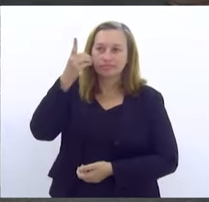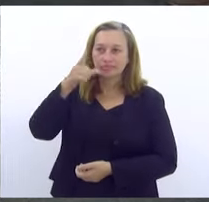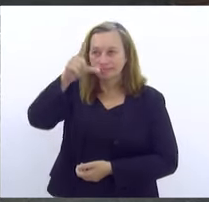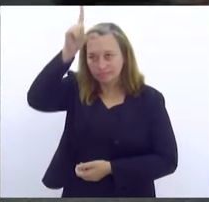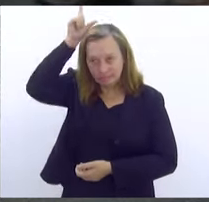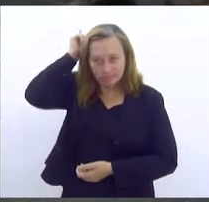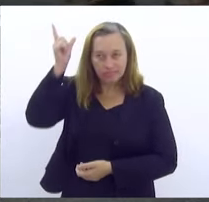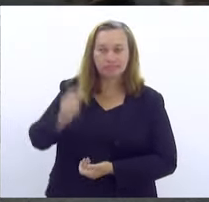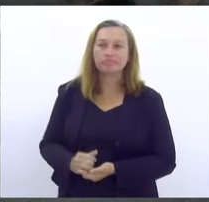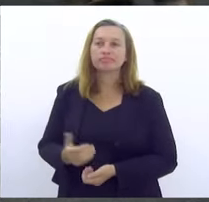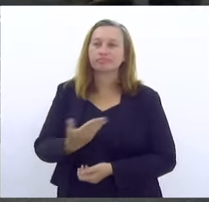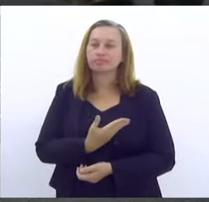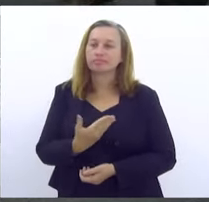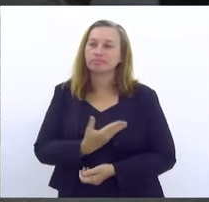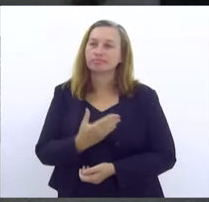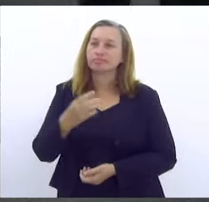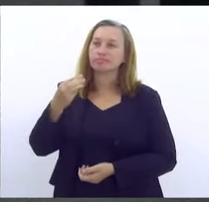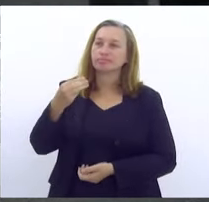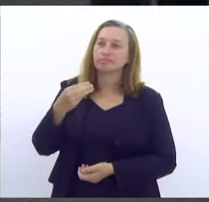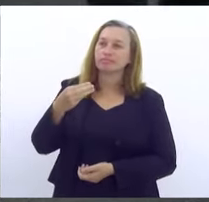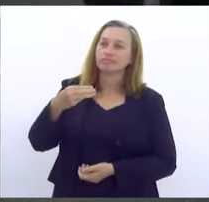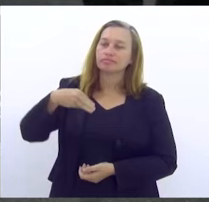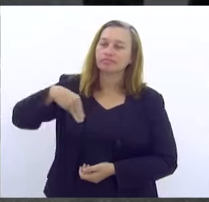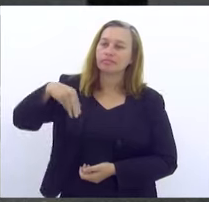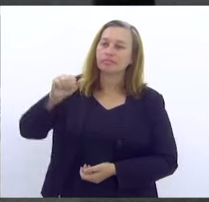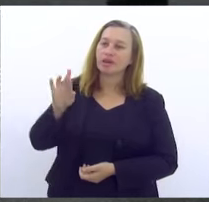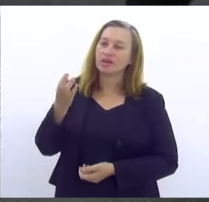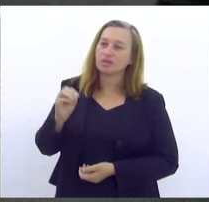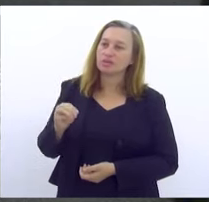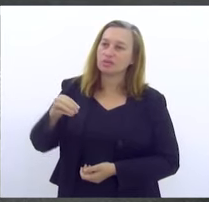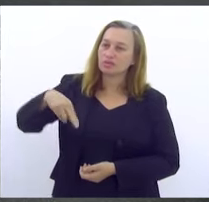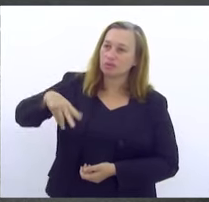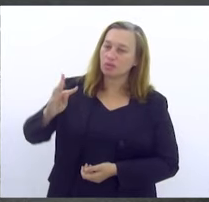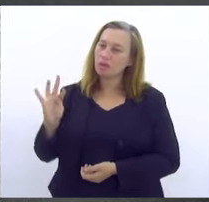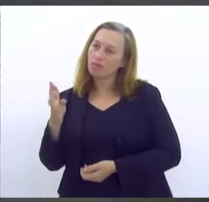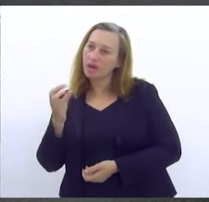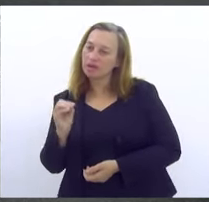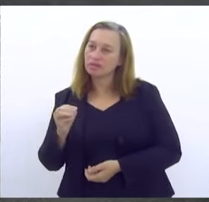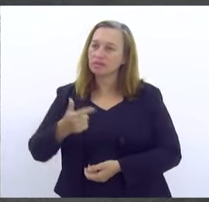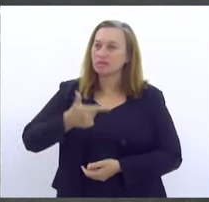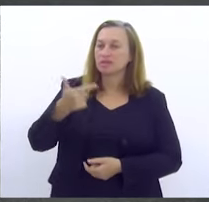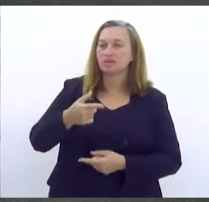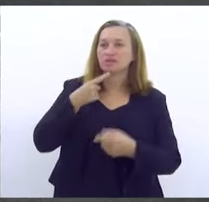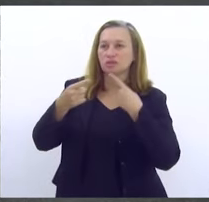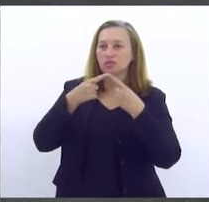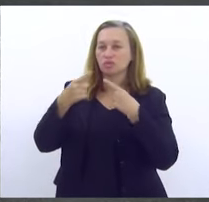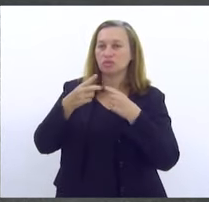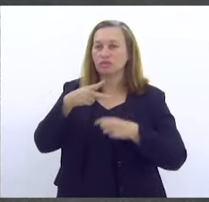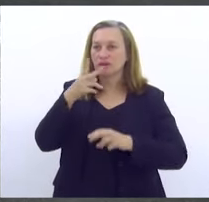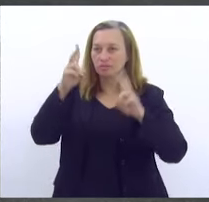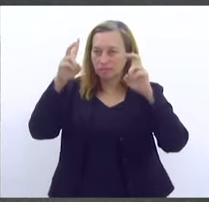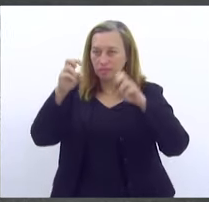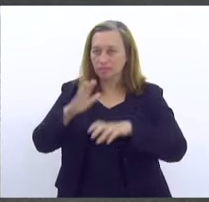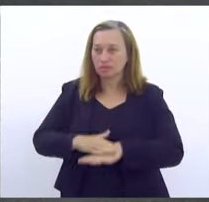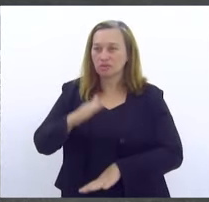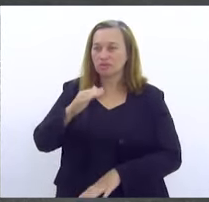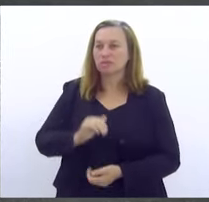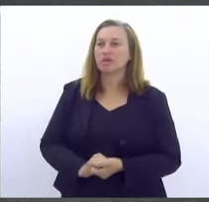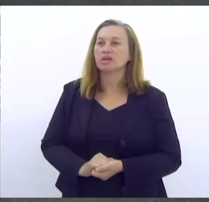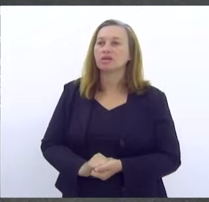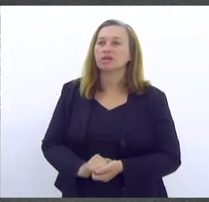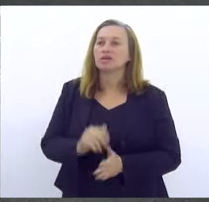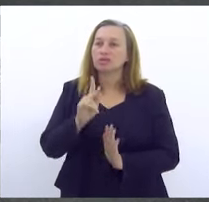da Rocha e meu amigo Márcio Glauber. E a gente, na segunda discussão, a gente discute. Esse projeto tem em